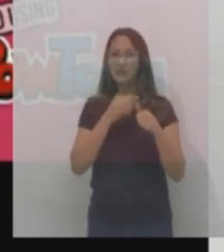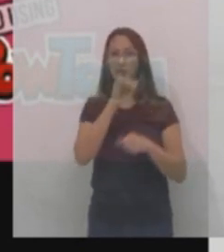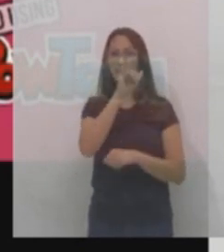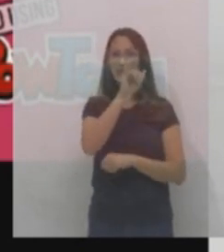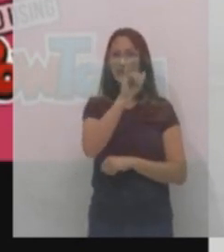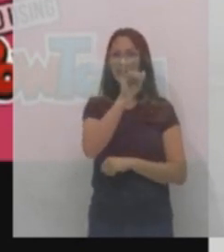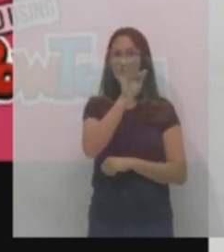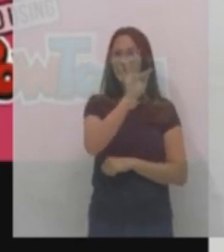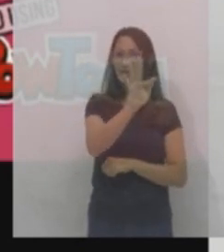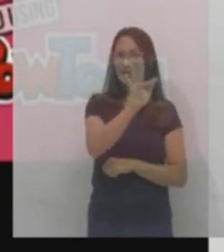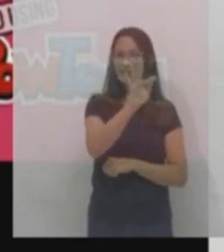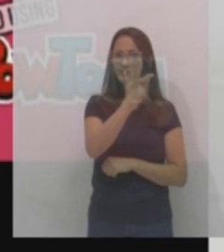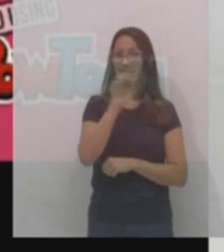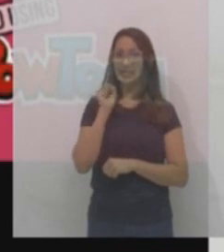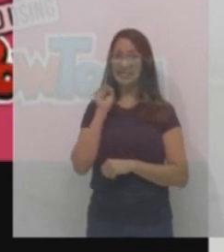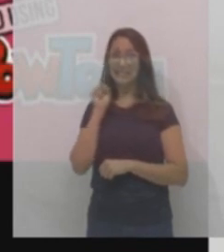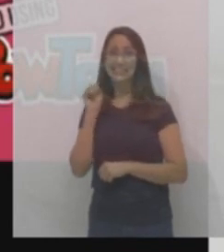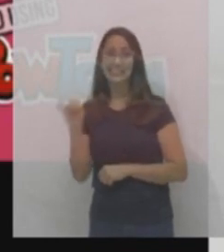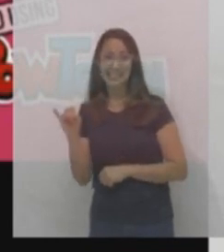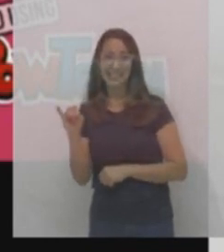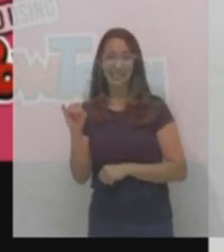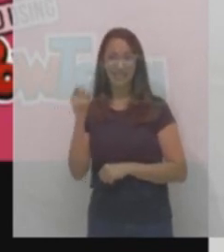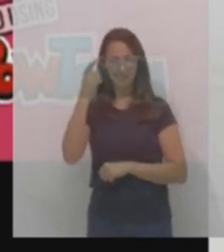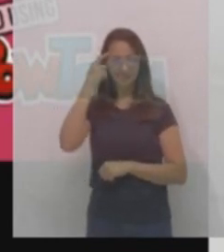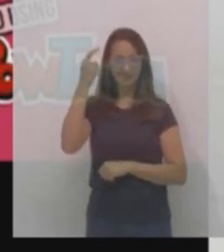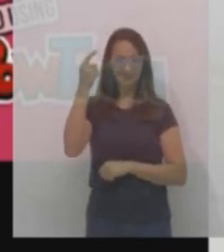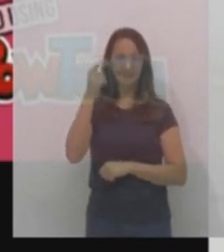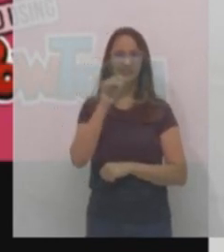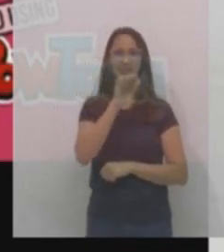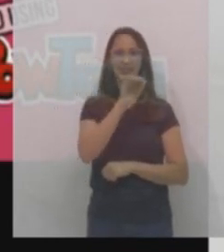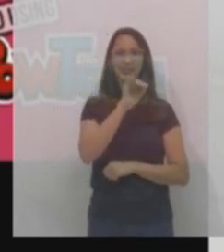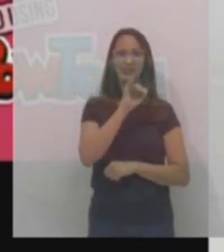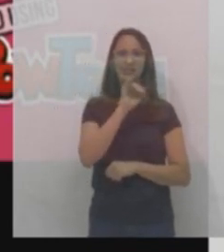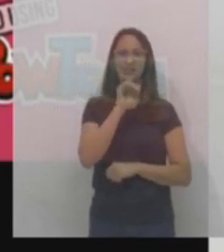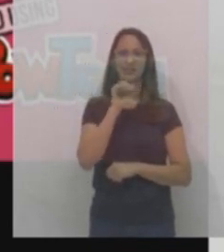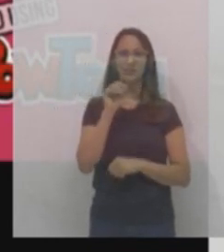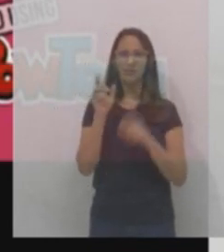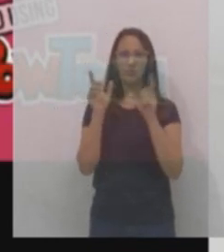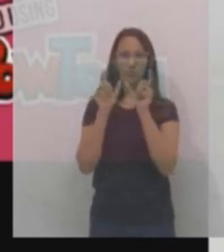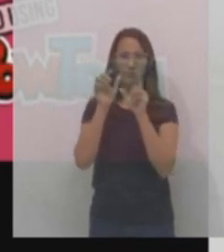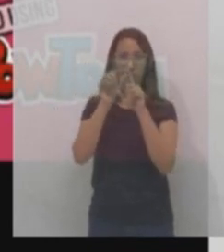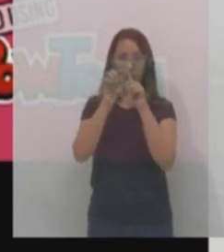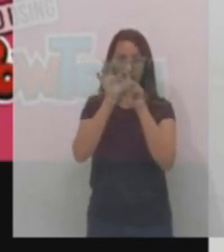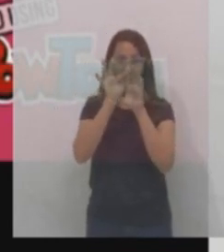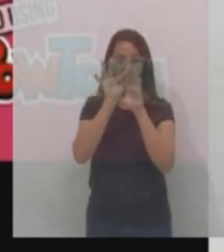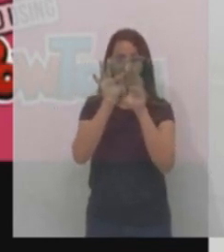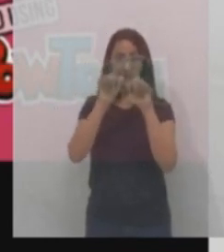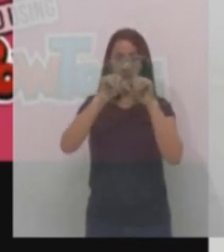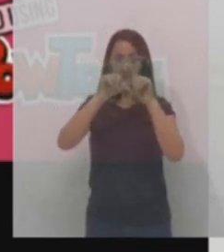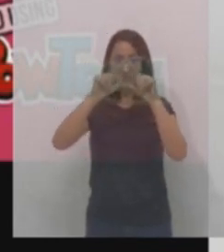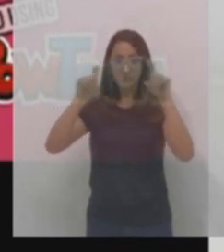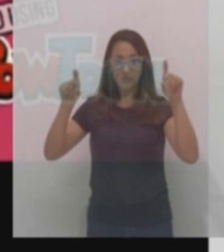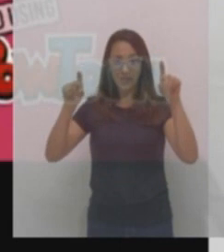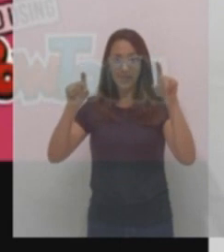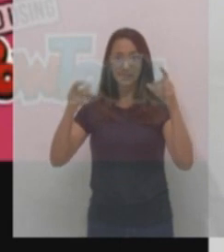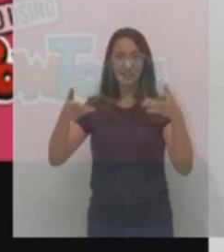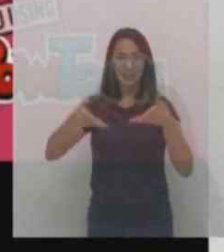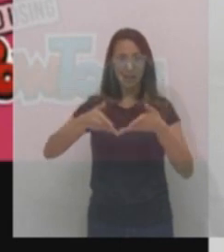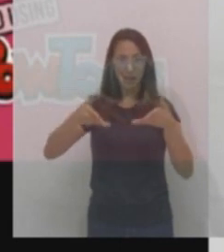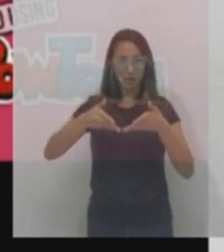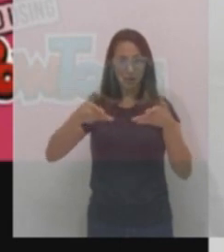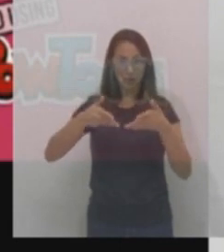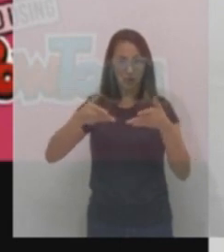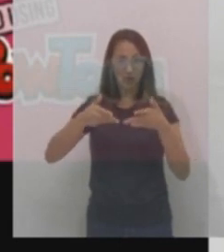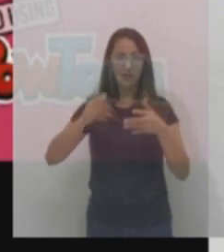palavrinha C do português, que cria a condição, uma frase no present simple, no presente, e aí eu vou ter um resultado